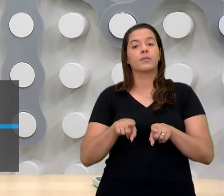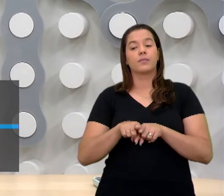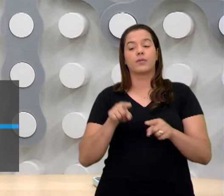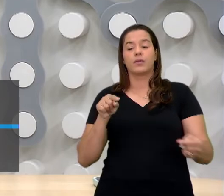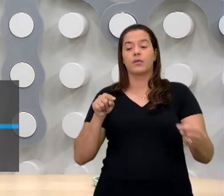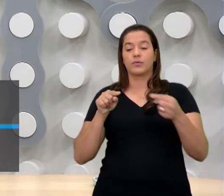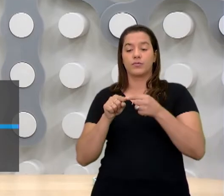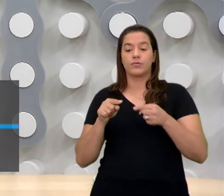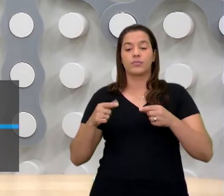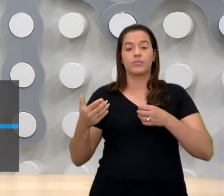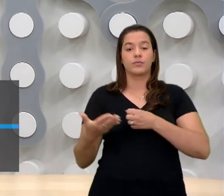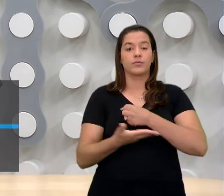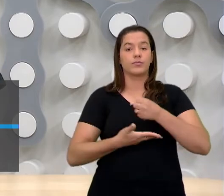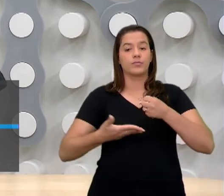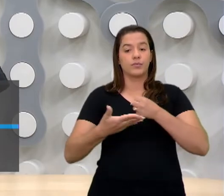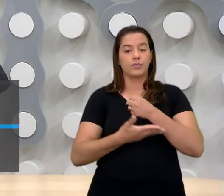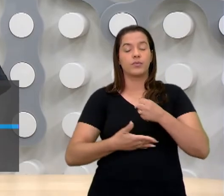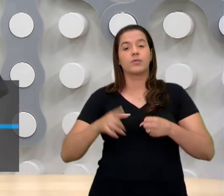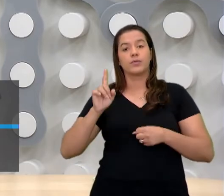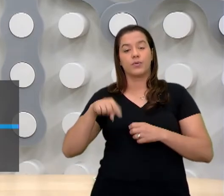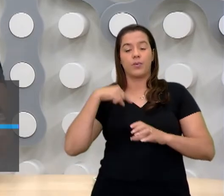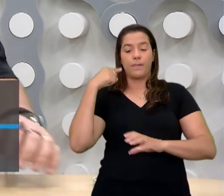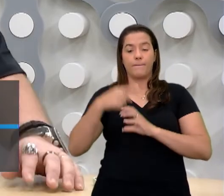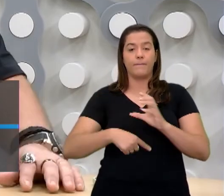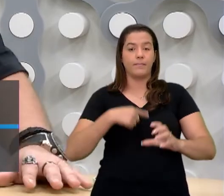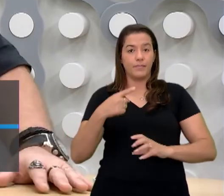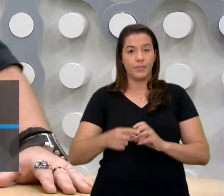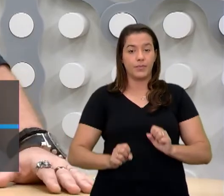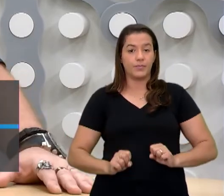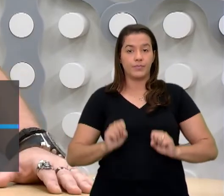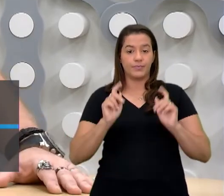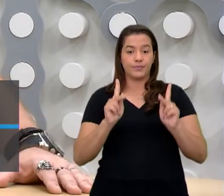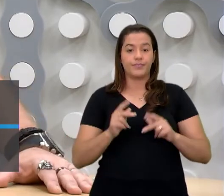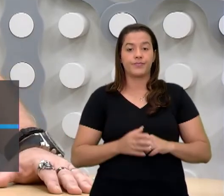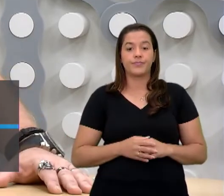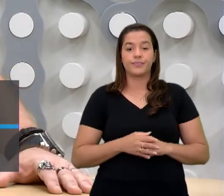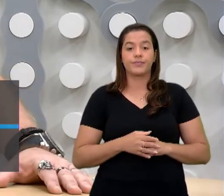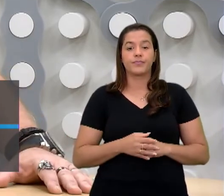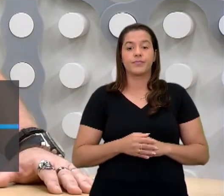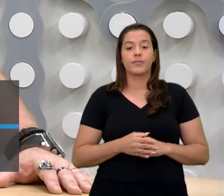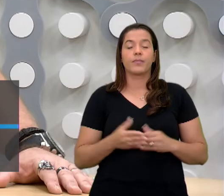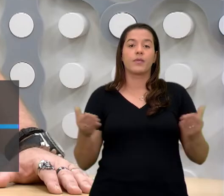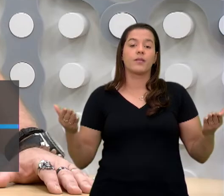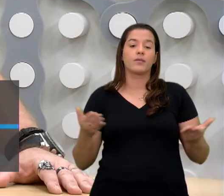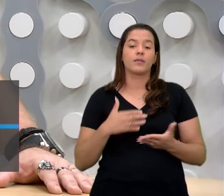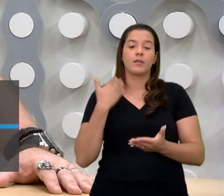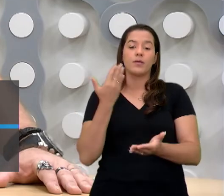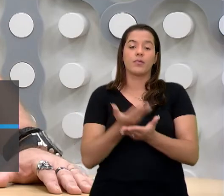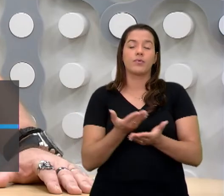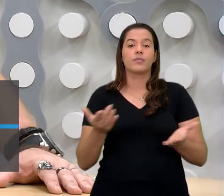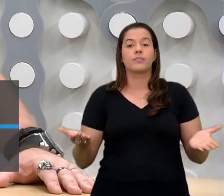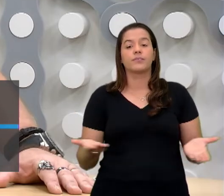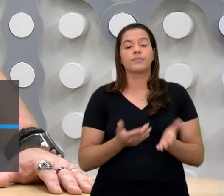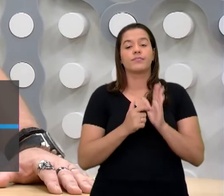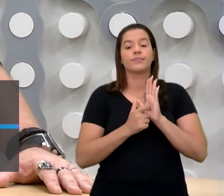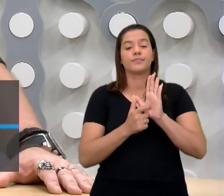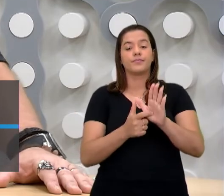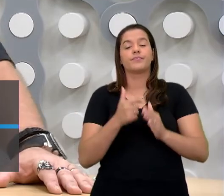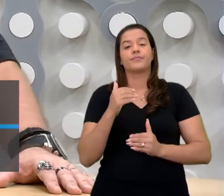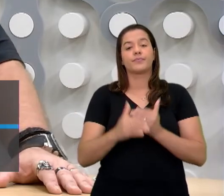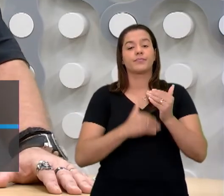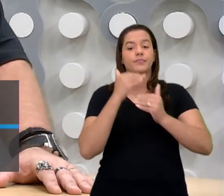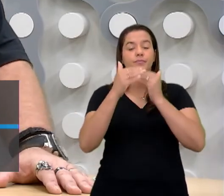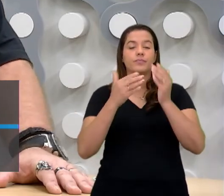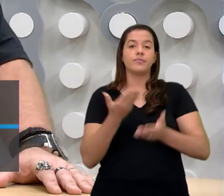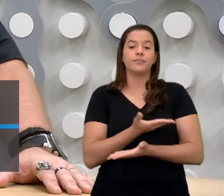relação à superfície do planeta. Certo, galerinha? Então é isso aí que tinha até agora apresentar aí no